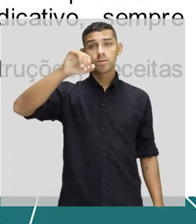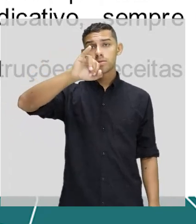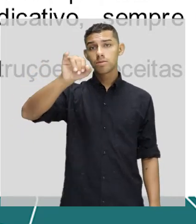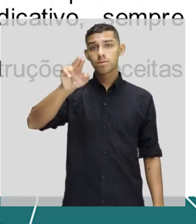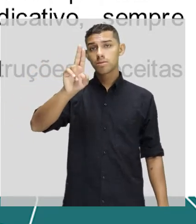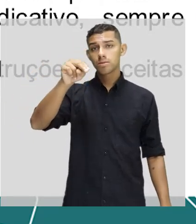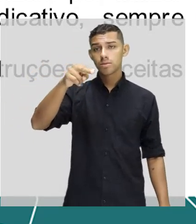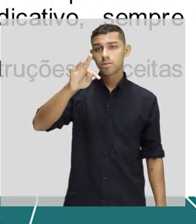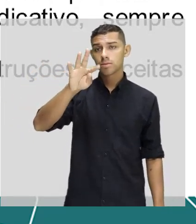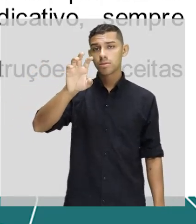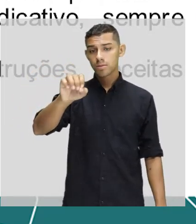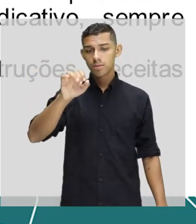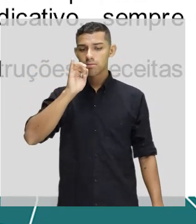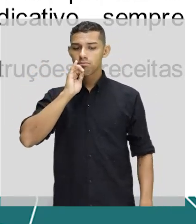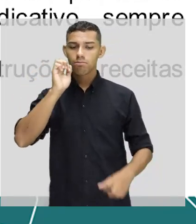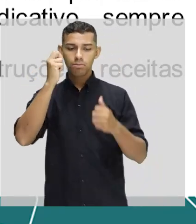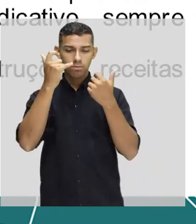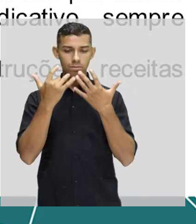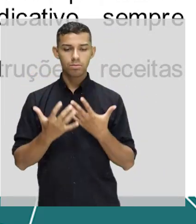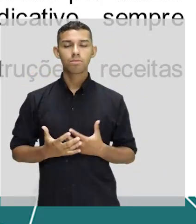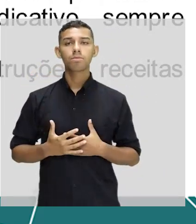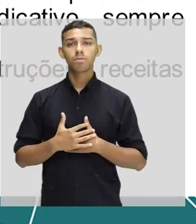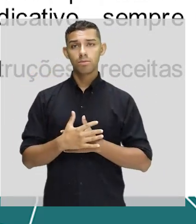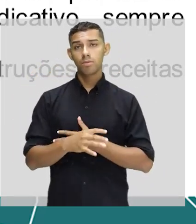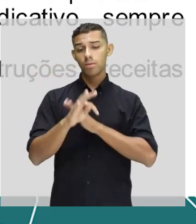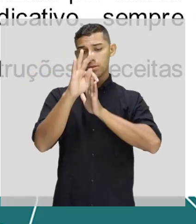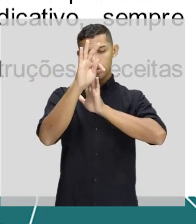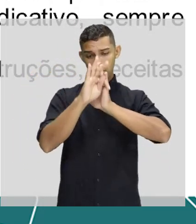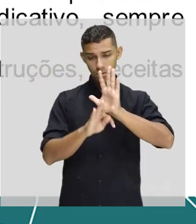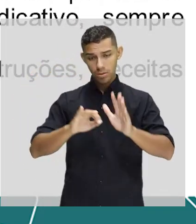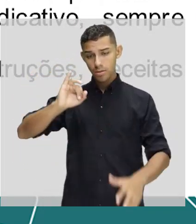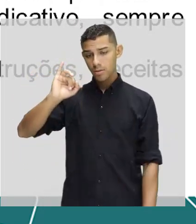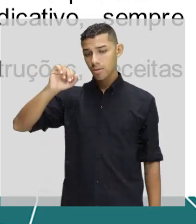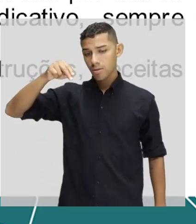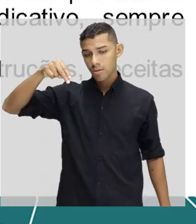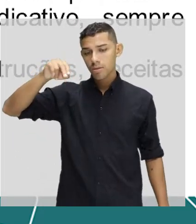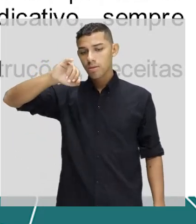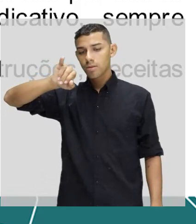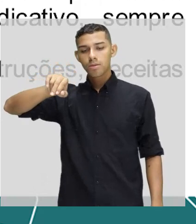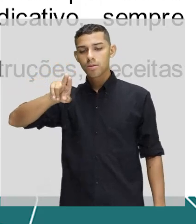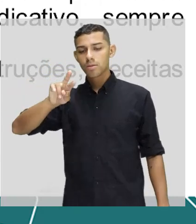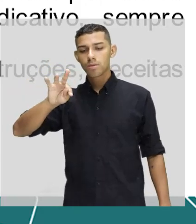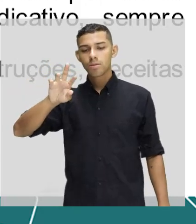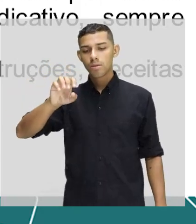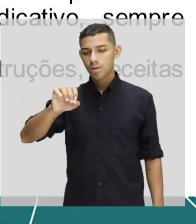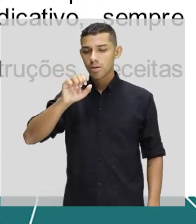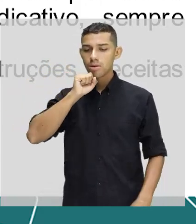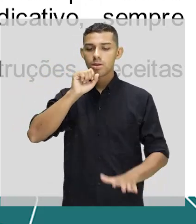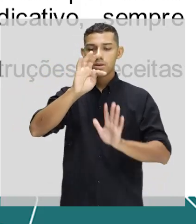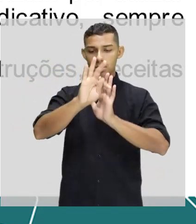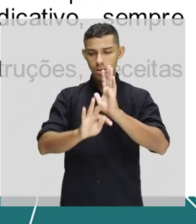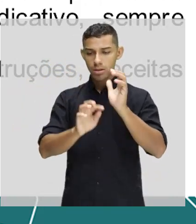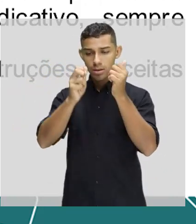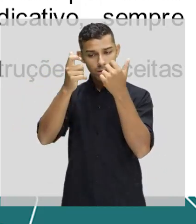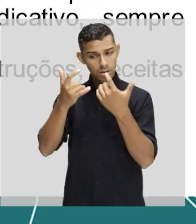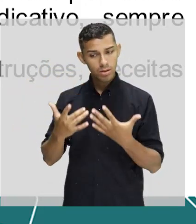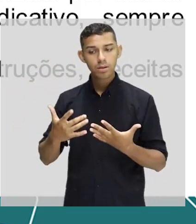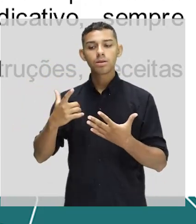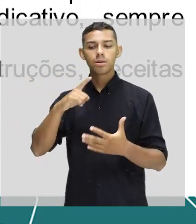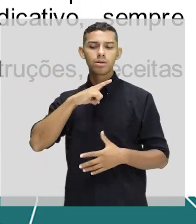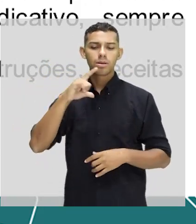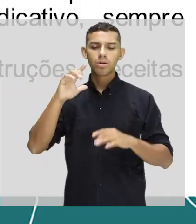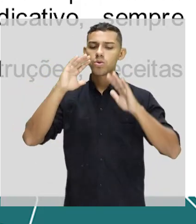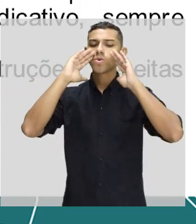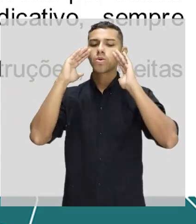os textos que são injuntivos. Os textos injuntivos e prescritivos são textos que têm